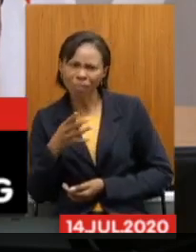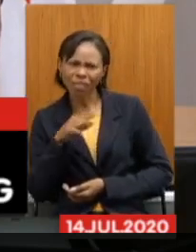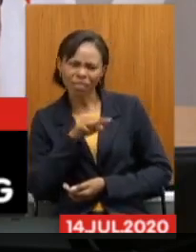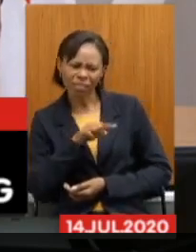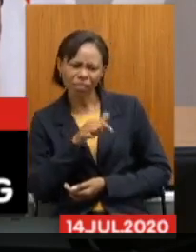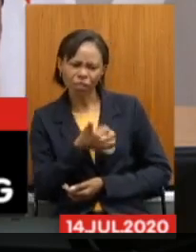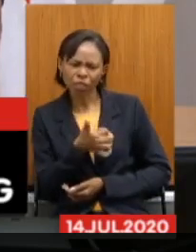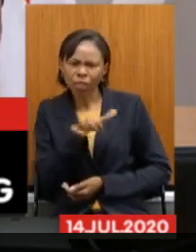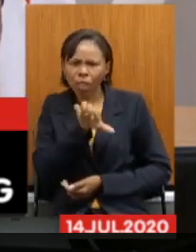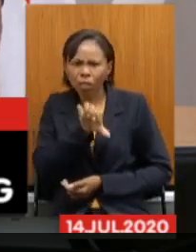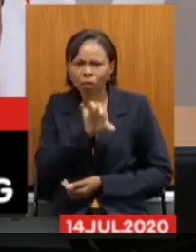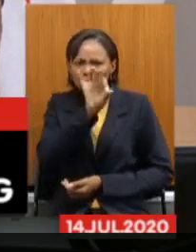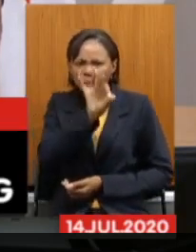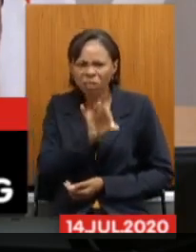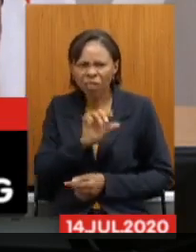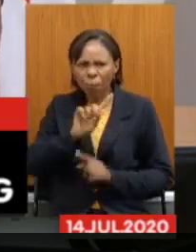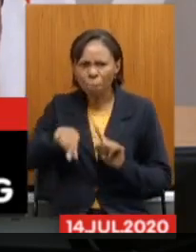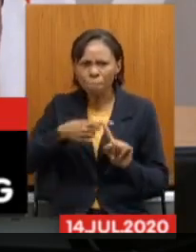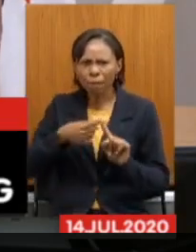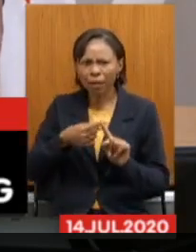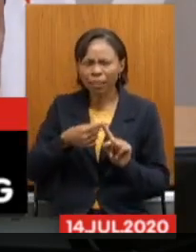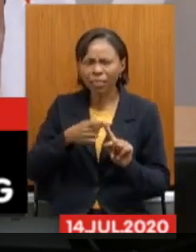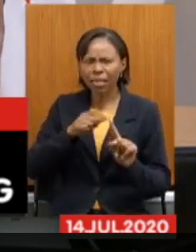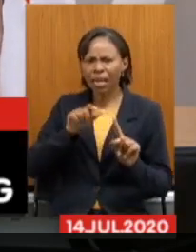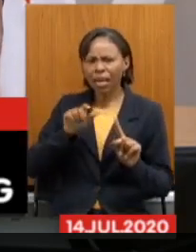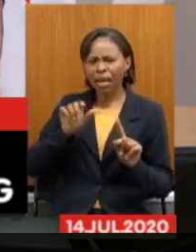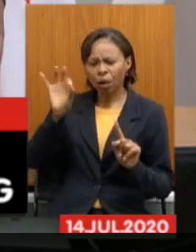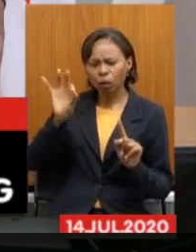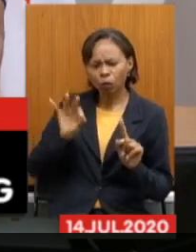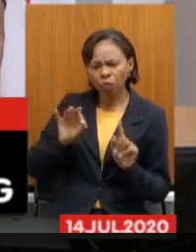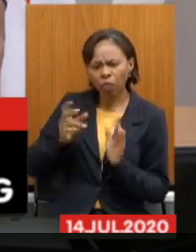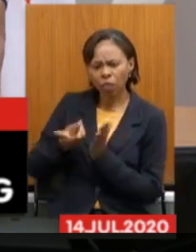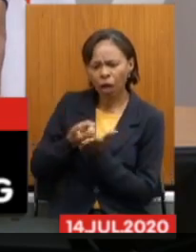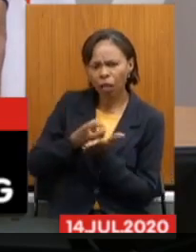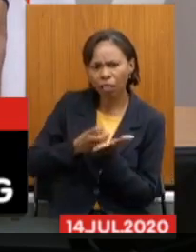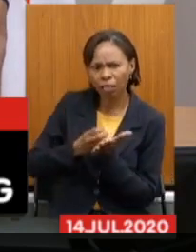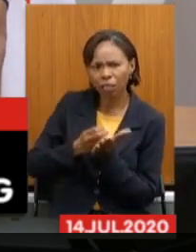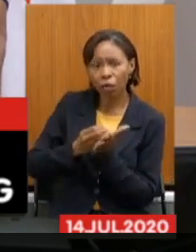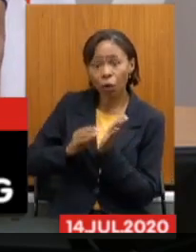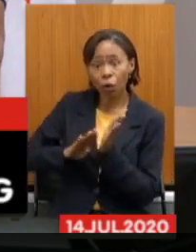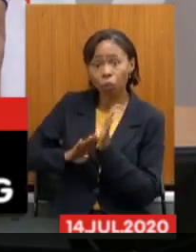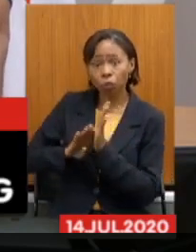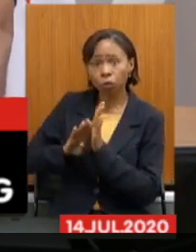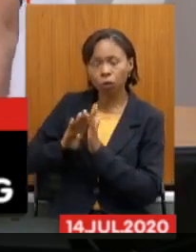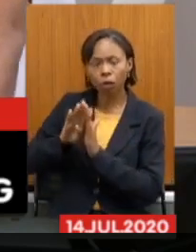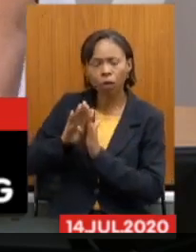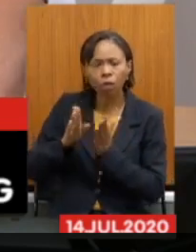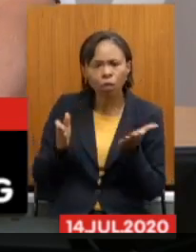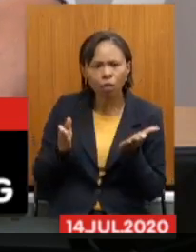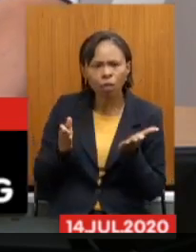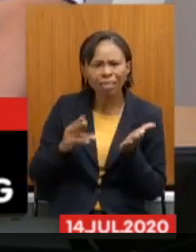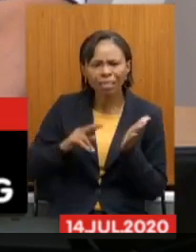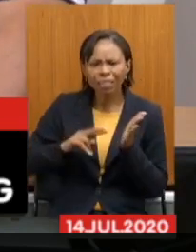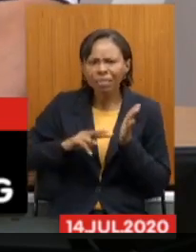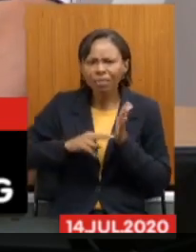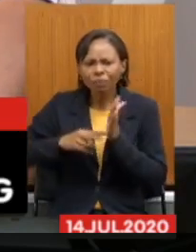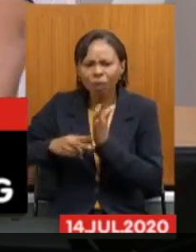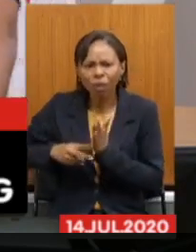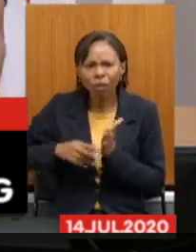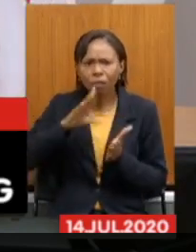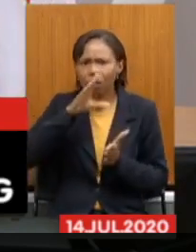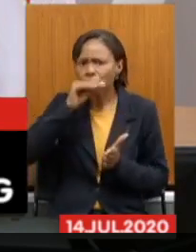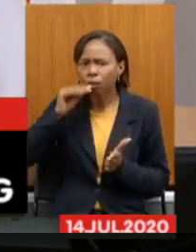19% e ainda a alíquota progressiva. Nós estamos falando de uma realidade de servidores estaduais. Nós não estamos falando do plano